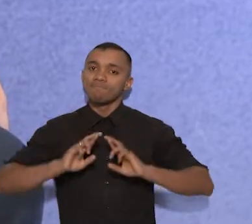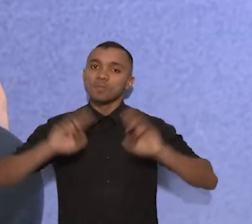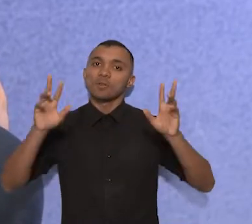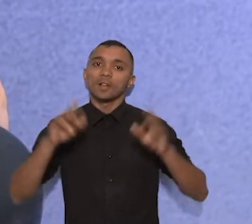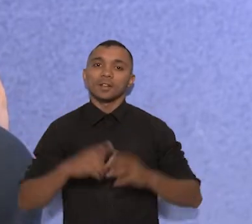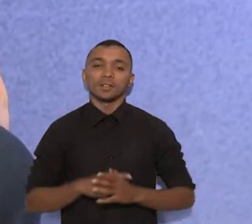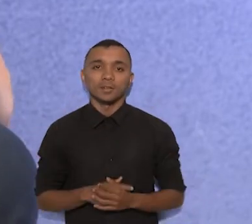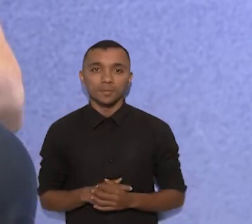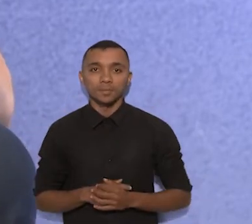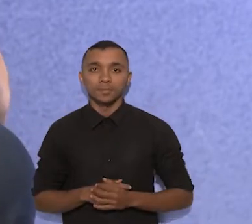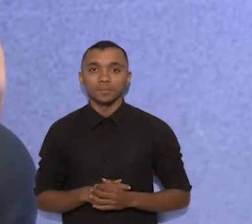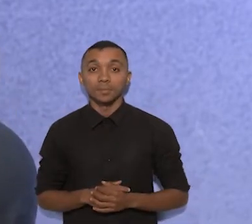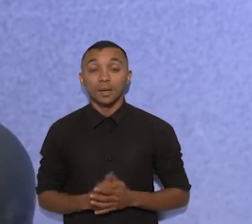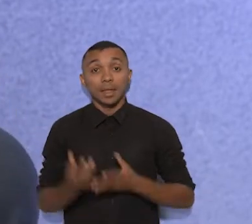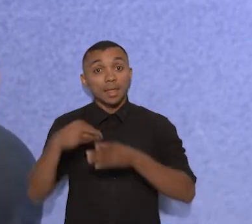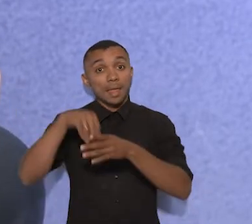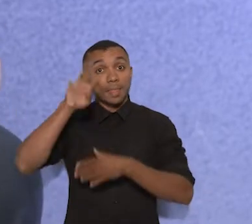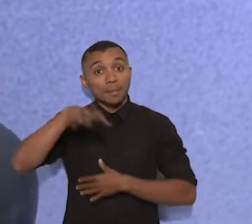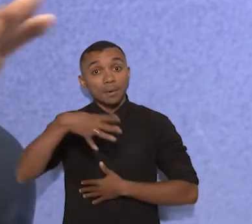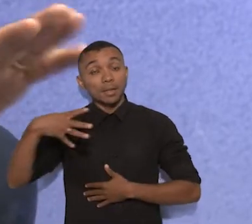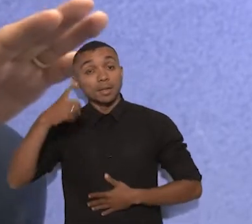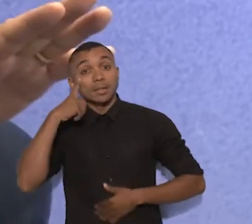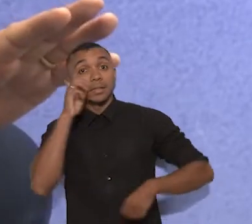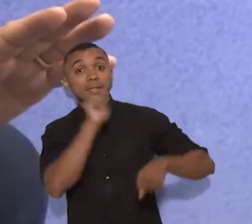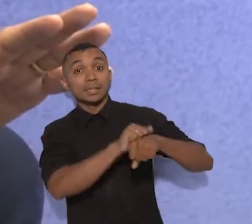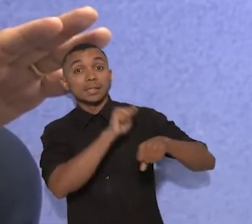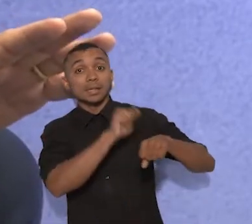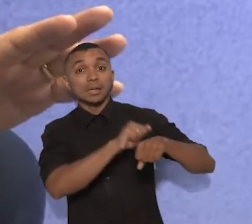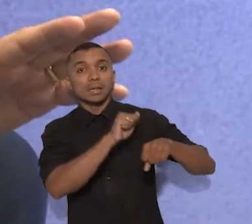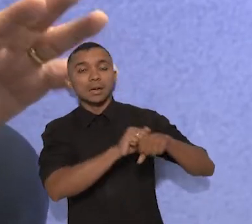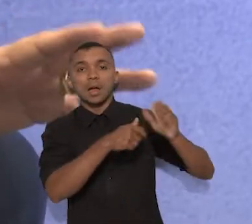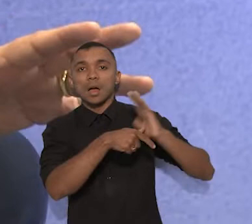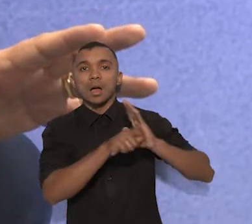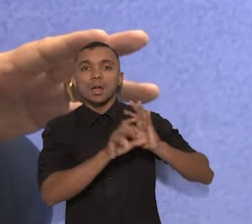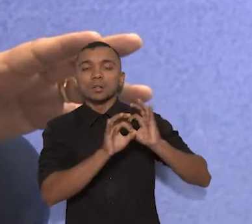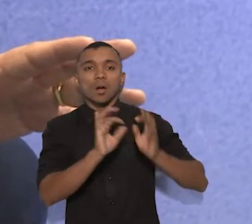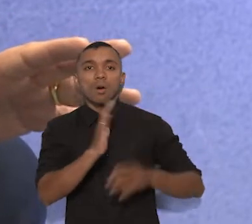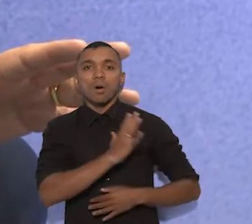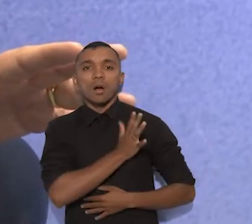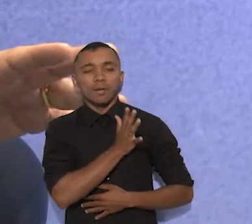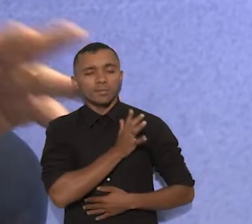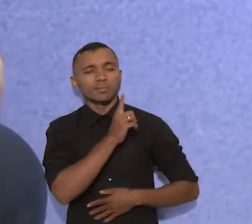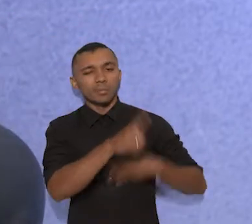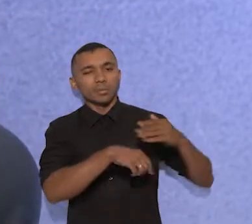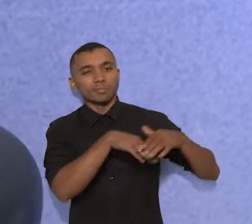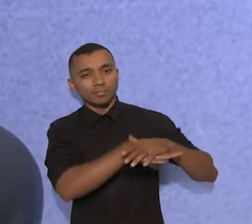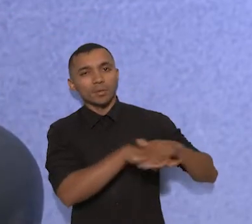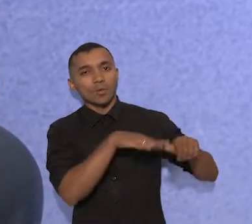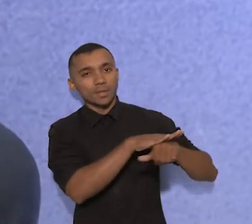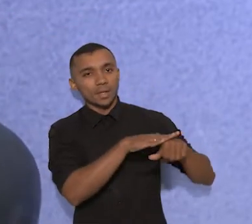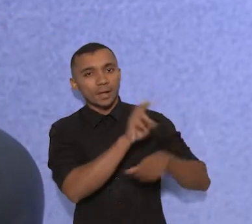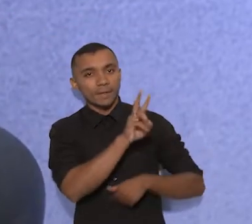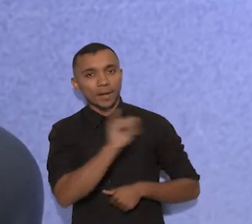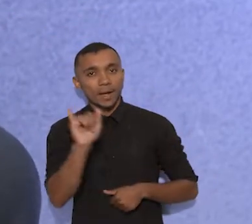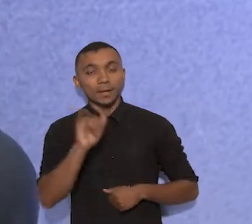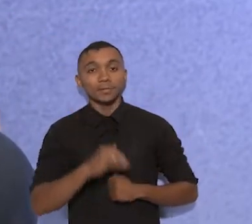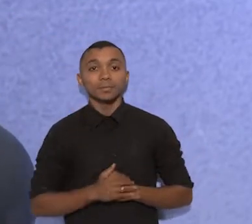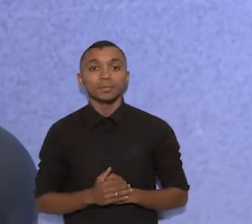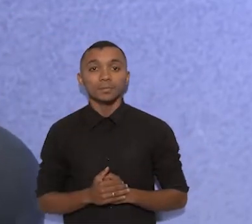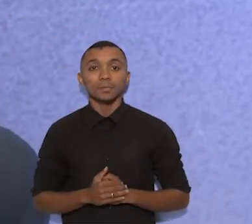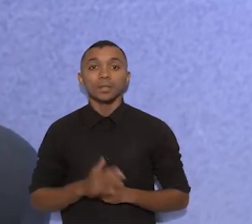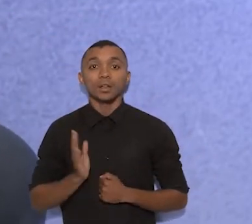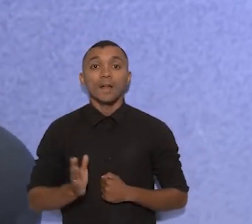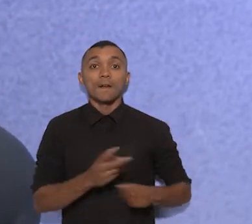tabela. Ó, o Fortaleza estava no inferno, daqui a pouco a gente vai falar sobre isso. Ganhou uma partida, de duas